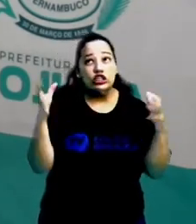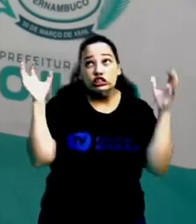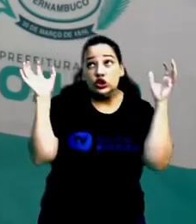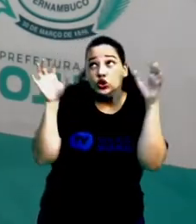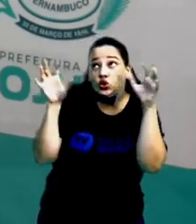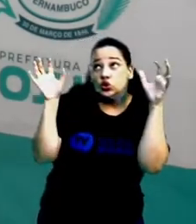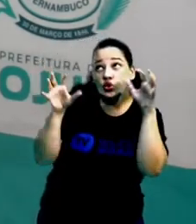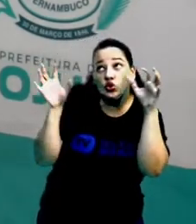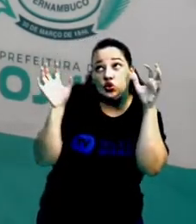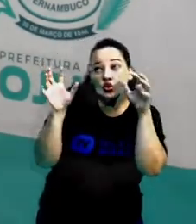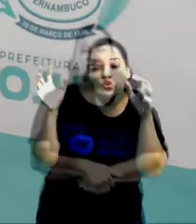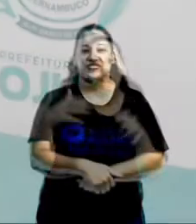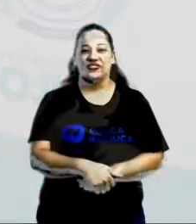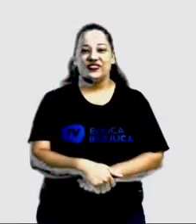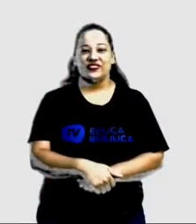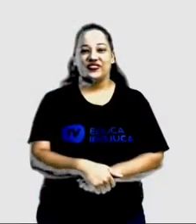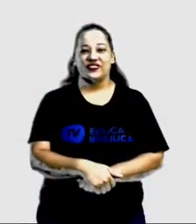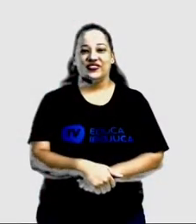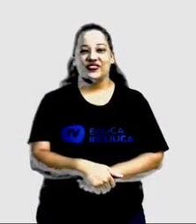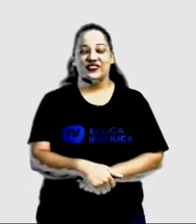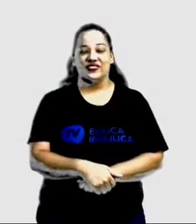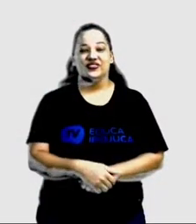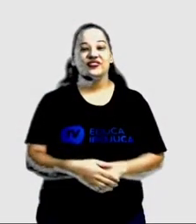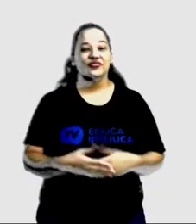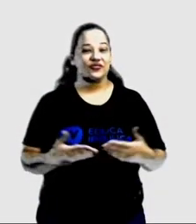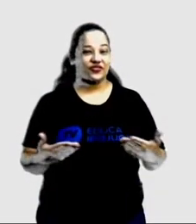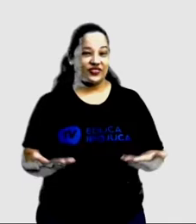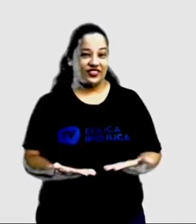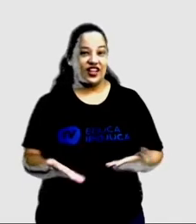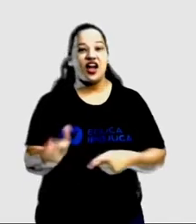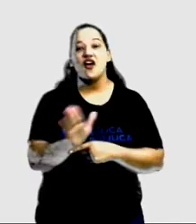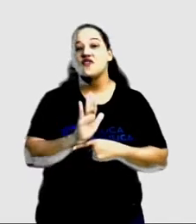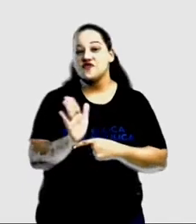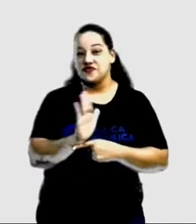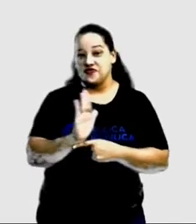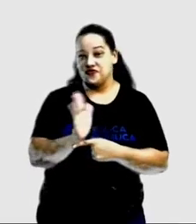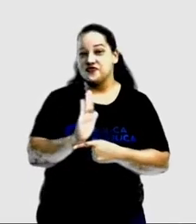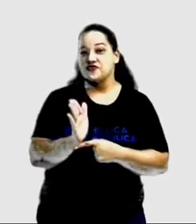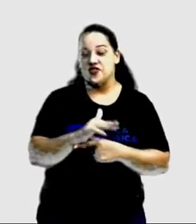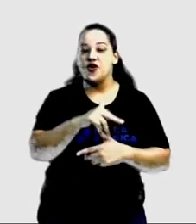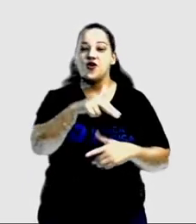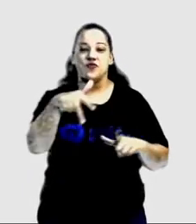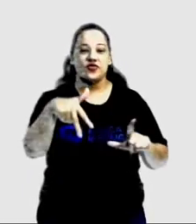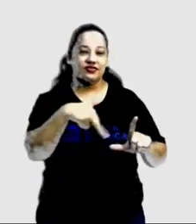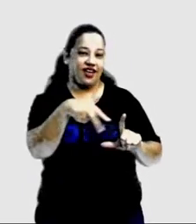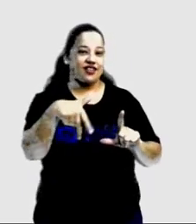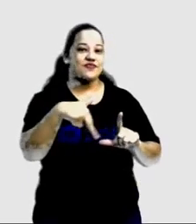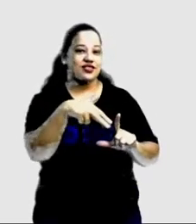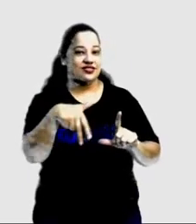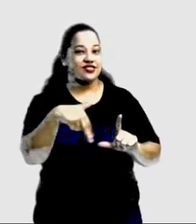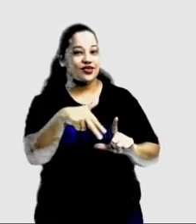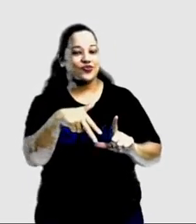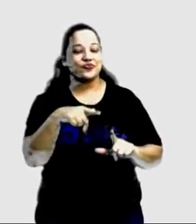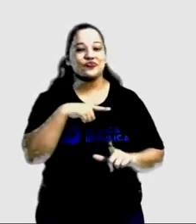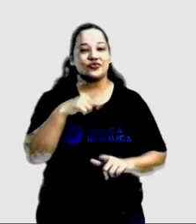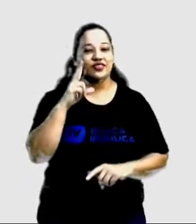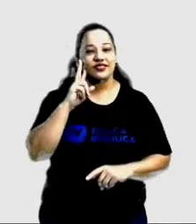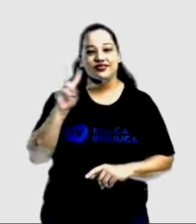chovendo. Beleza? Animation, que são os filmes de animação. Então, o que é que nós temos